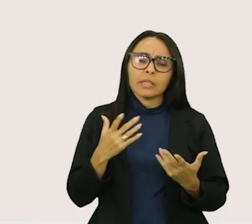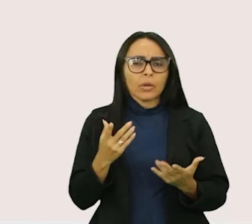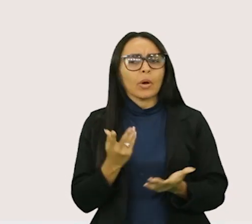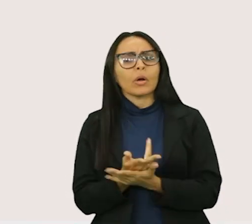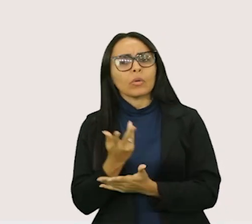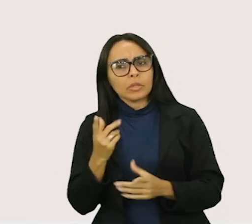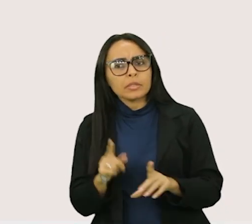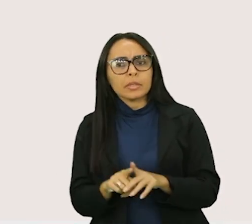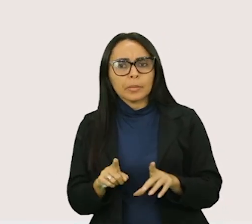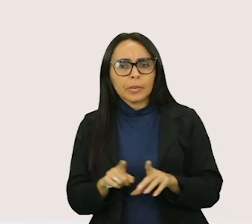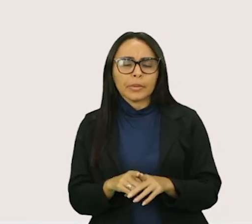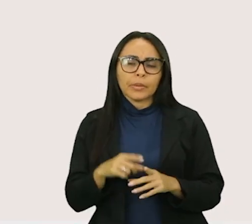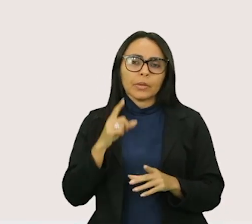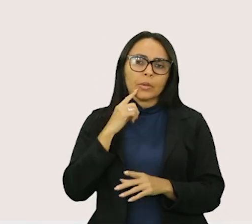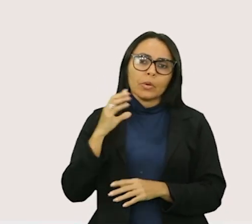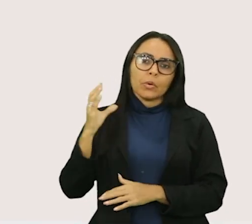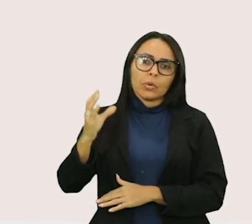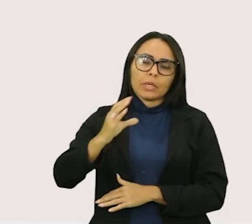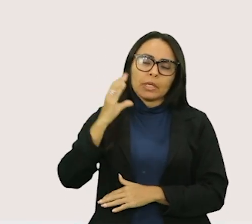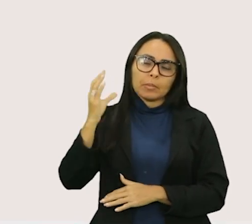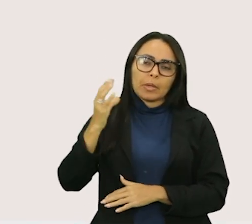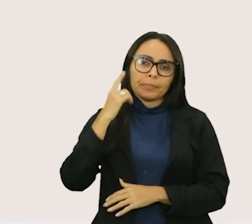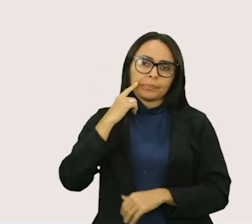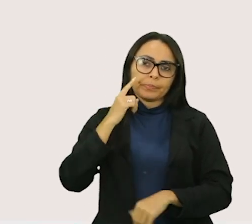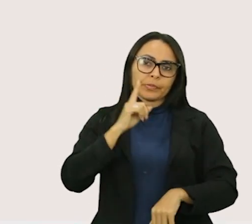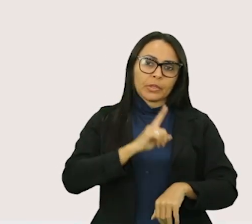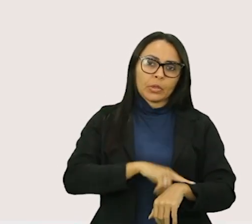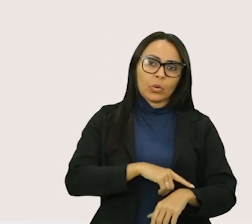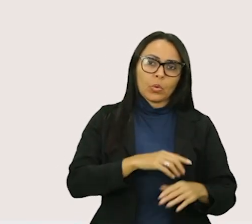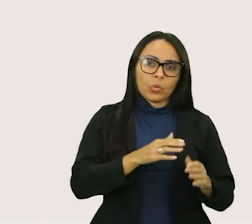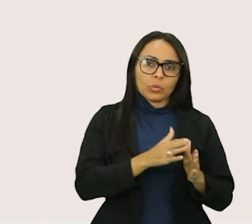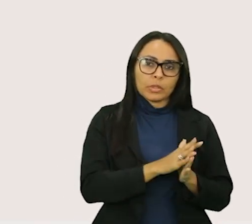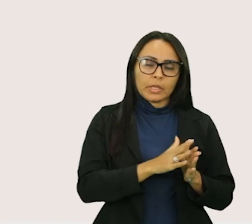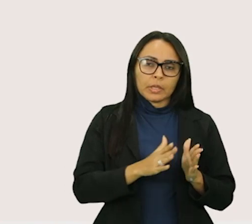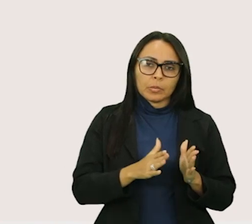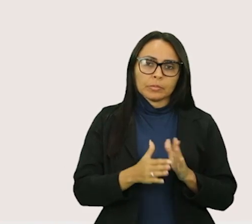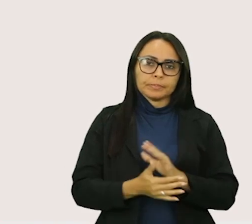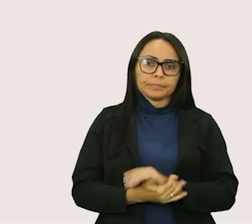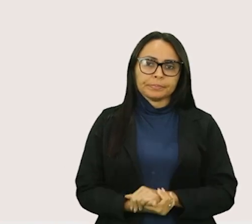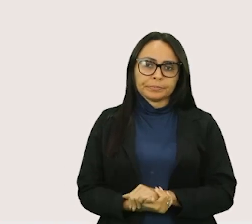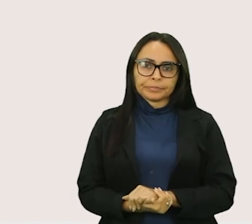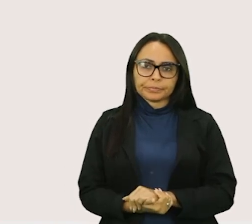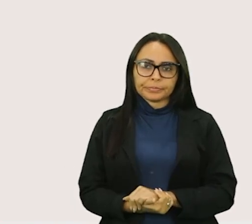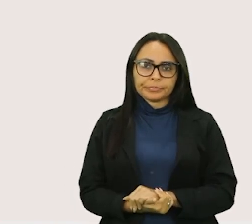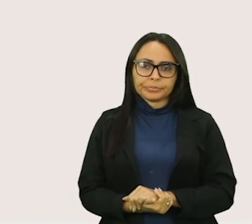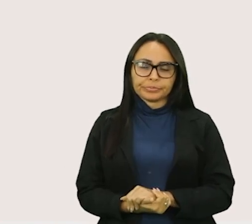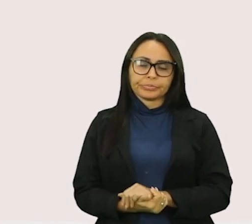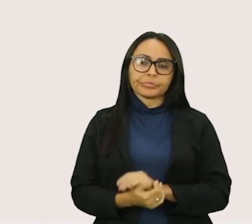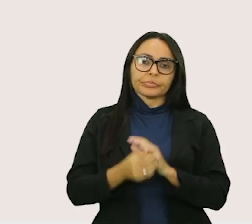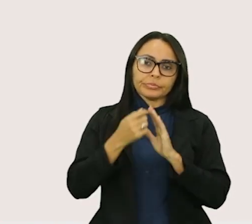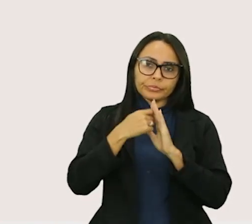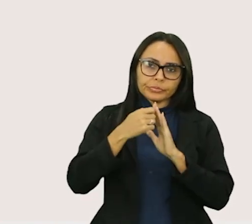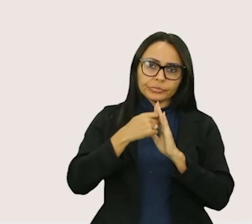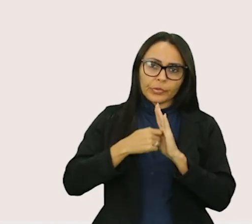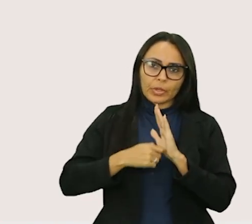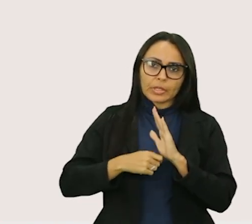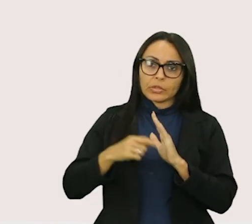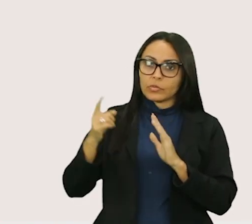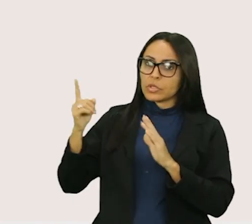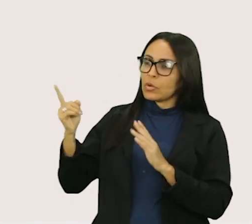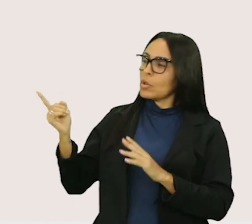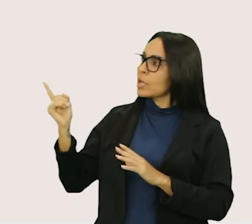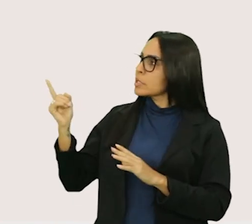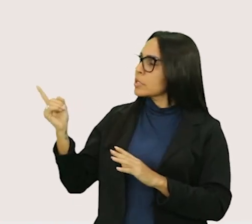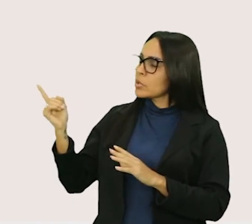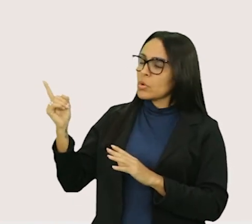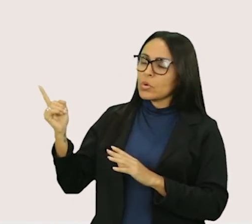clima é. O tempo está. Uma dica aí no seu caderno, você coloca assim, ó, do jeito que está aí no slide.